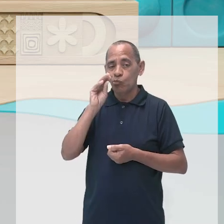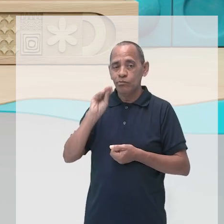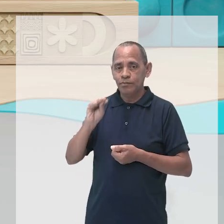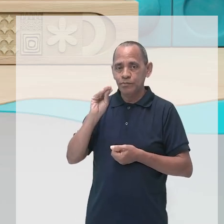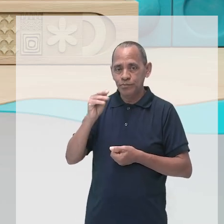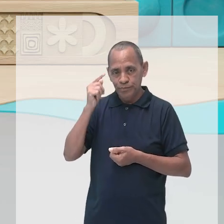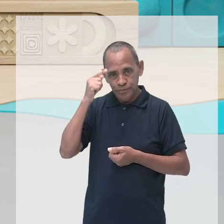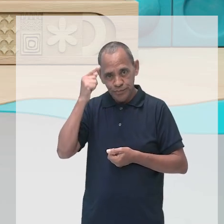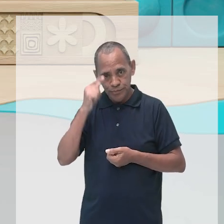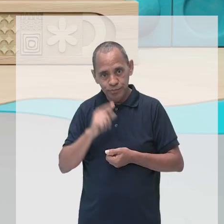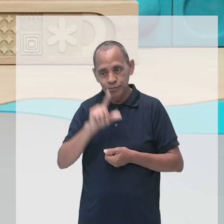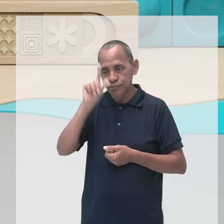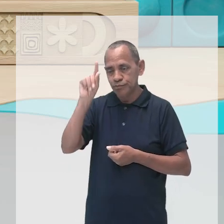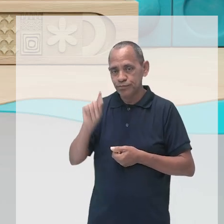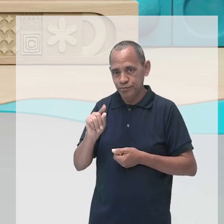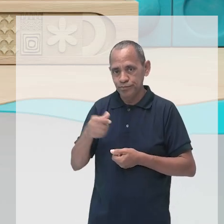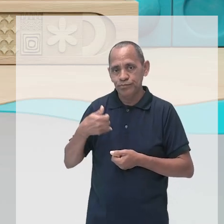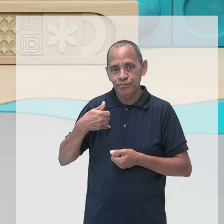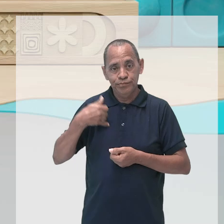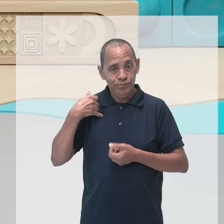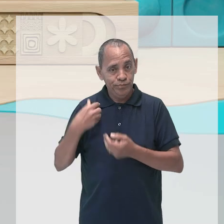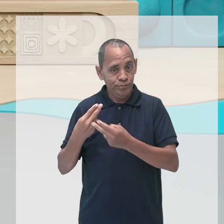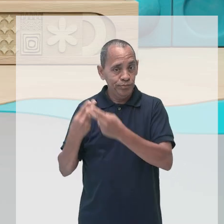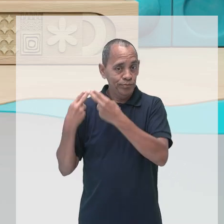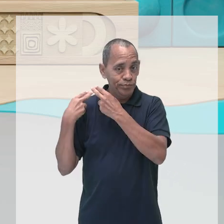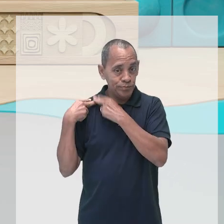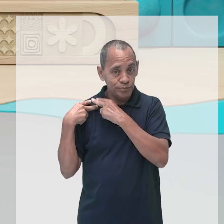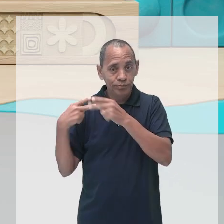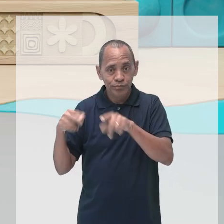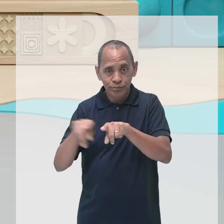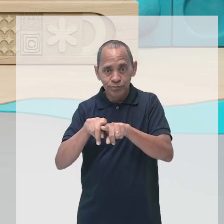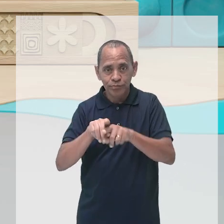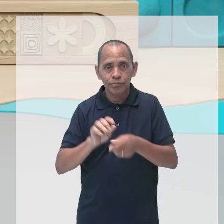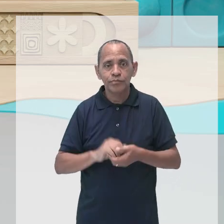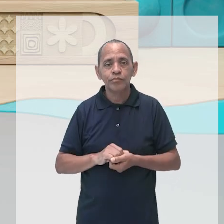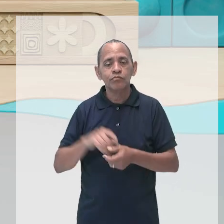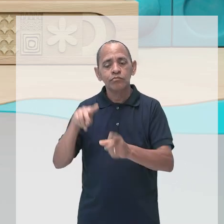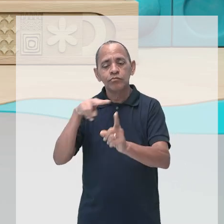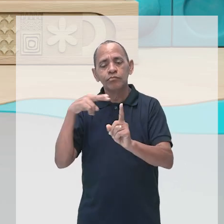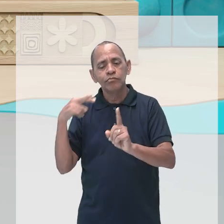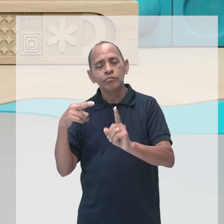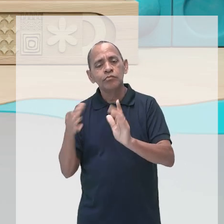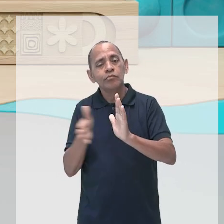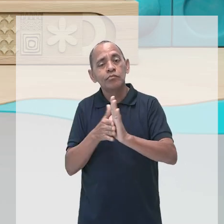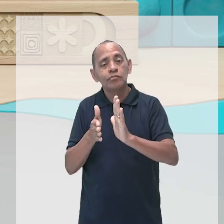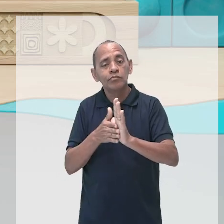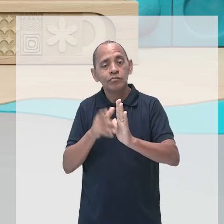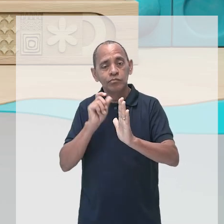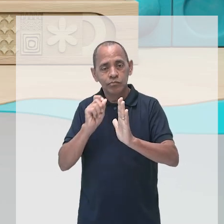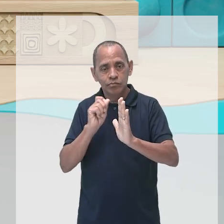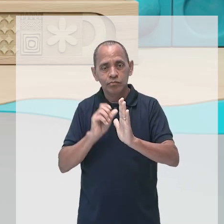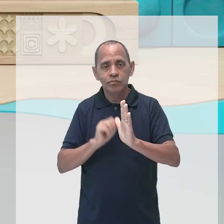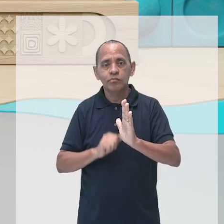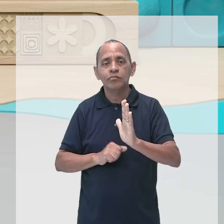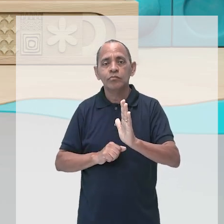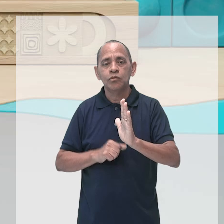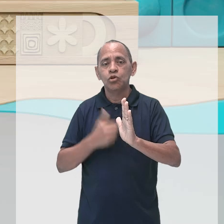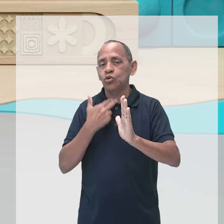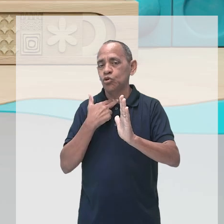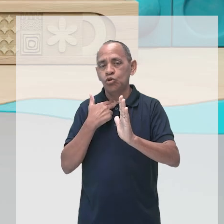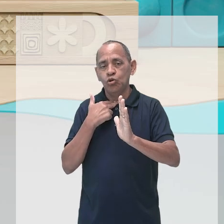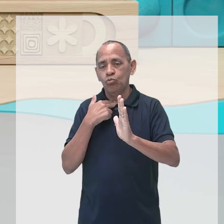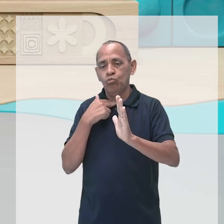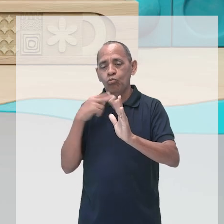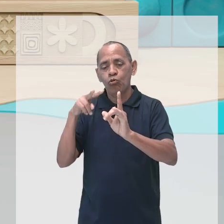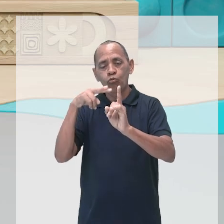de diminuição da maioridade penal. Então, o ponto de vista dele, ele coloca que a proposta não deve ser vista